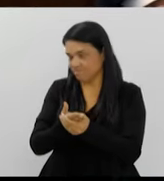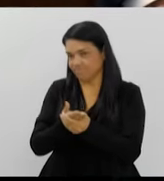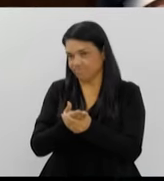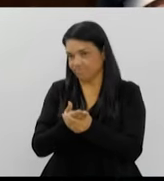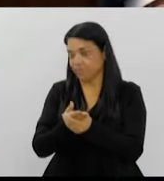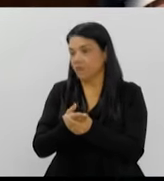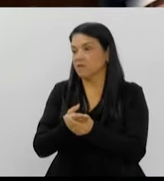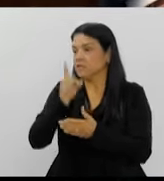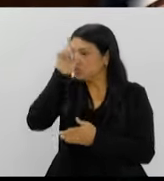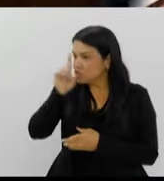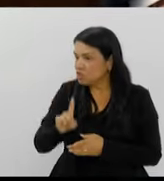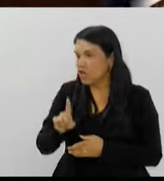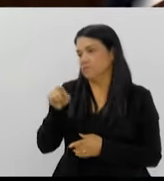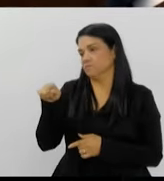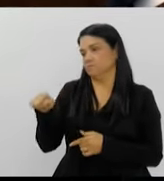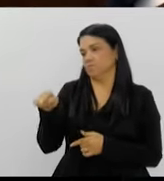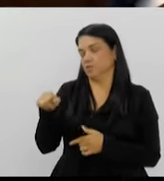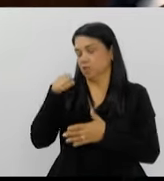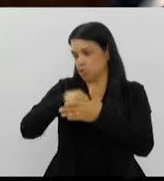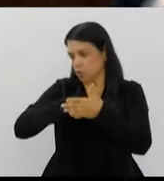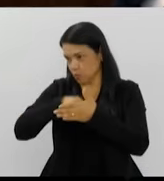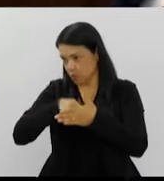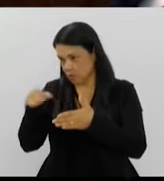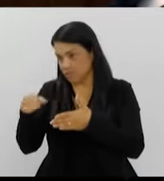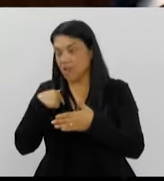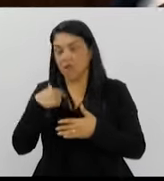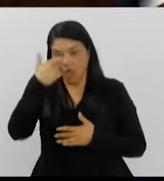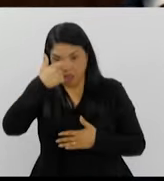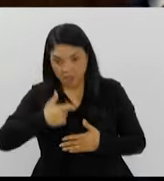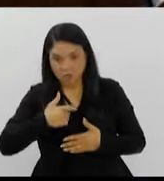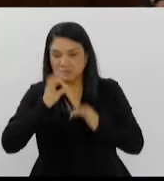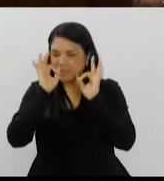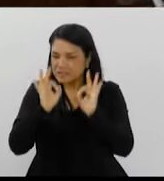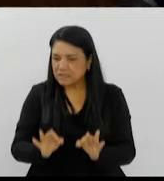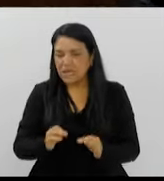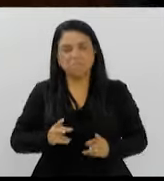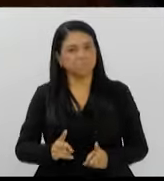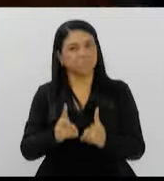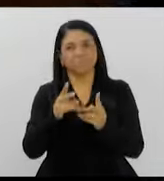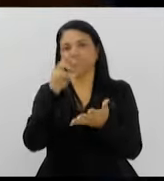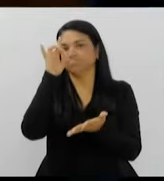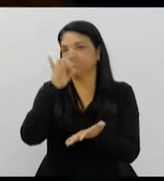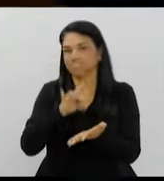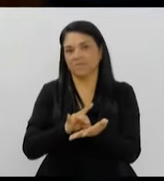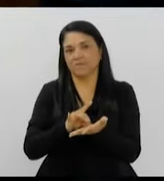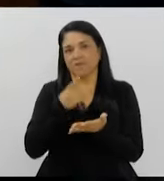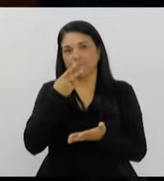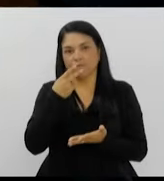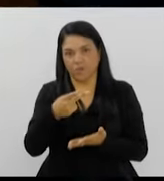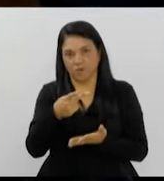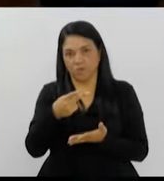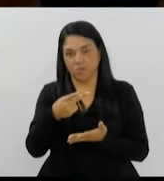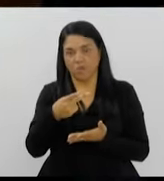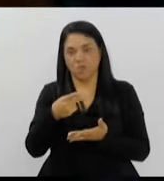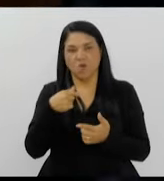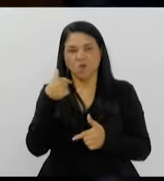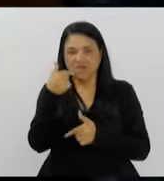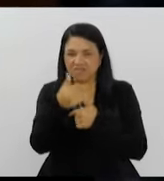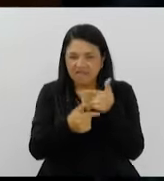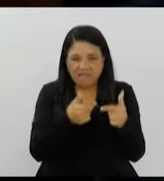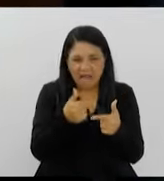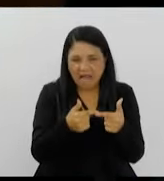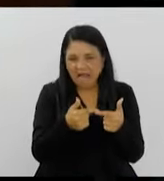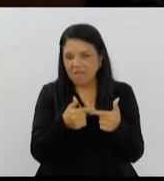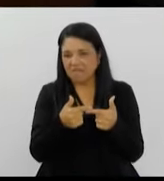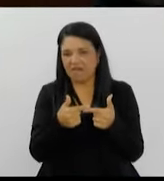parte tudo que vocês precisarem Eu Sempre Serei honesto com vocês não vou trabalhar para tomar pauta